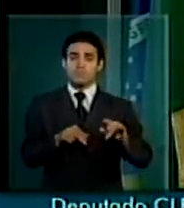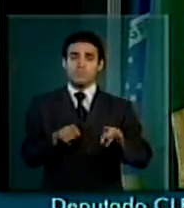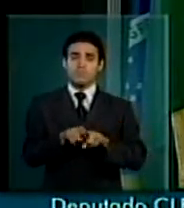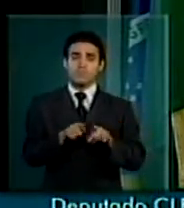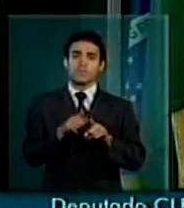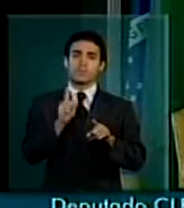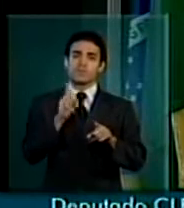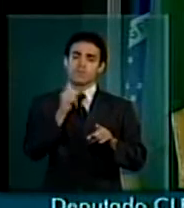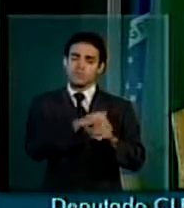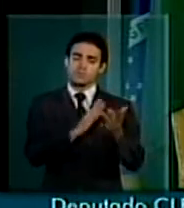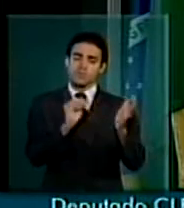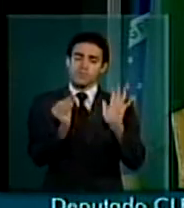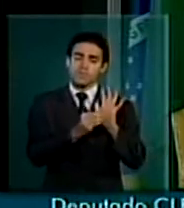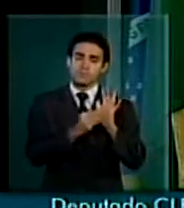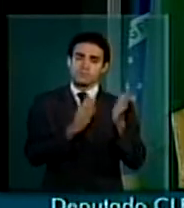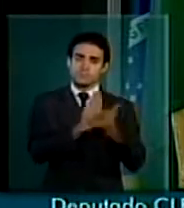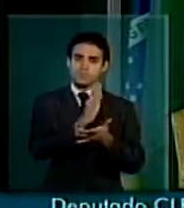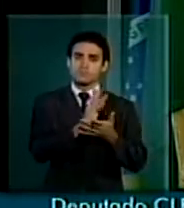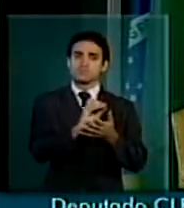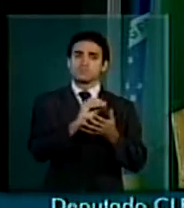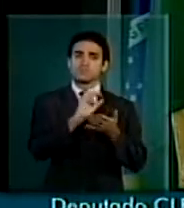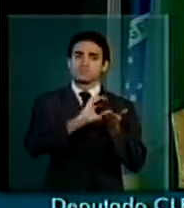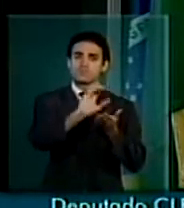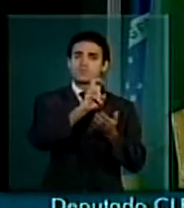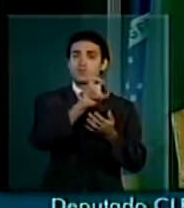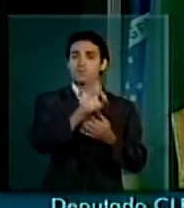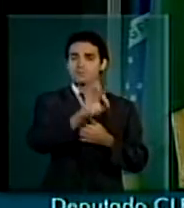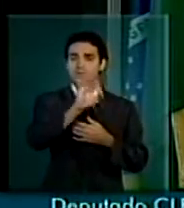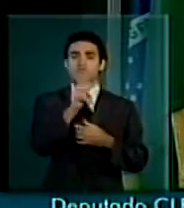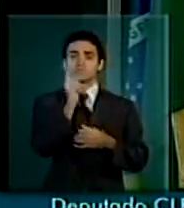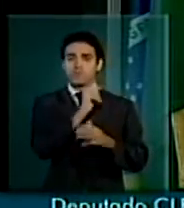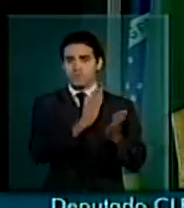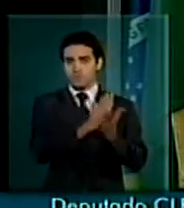a emenda que garante 5% do Fundo Social. Mas